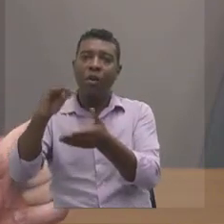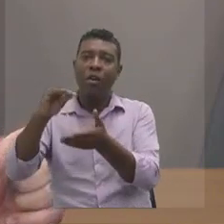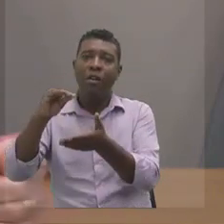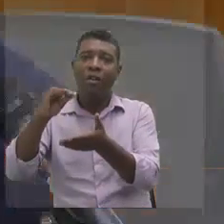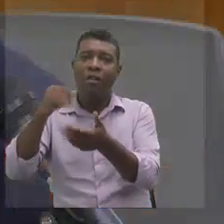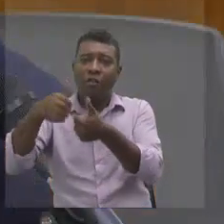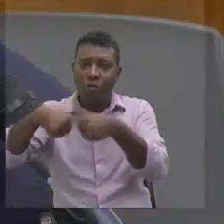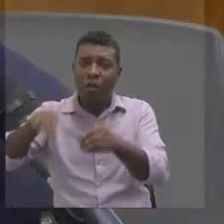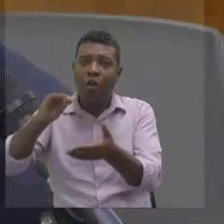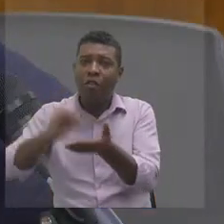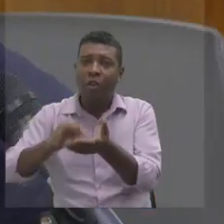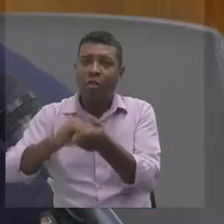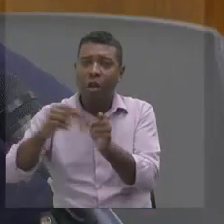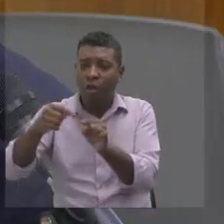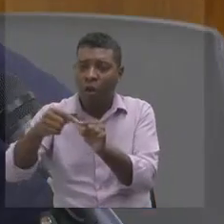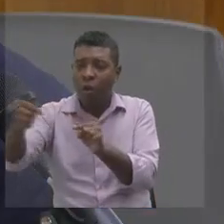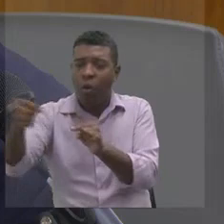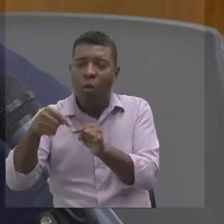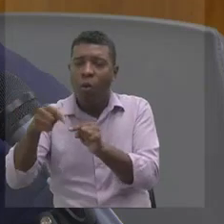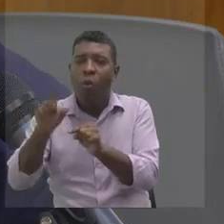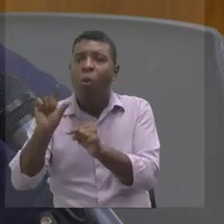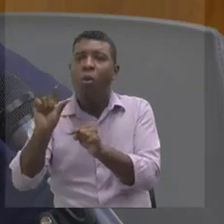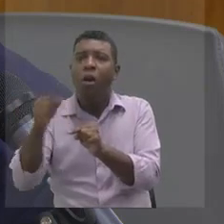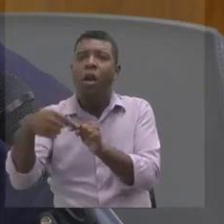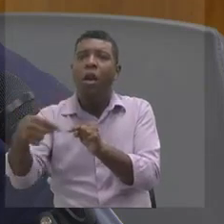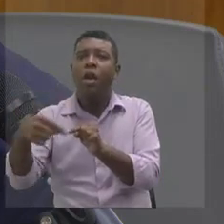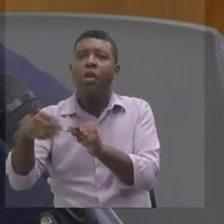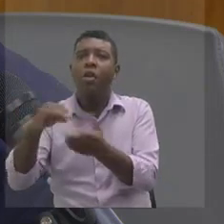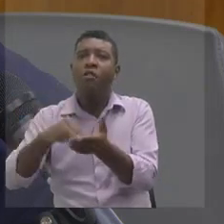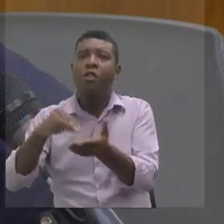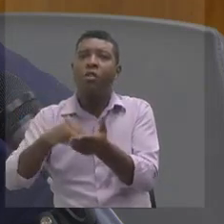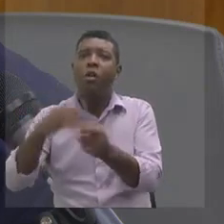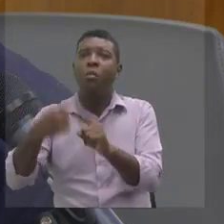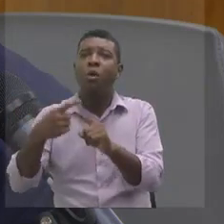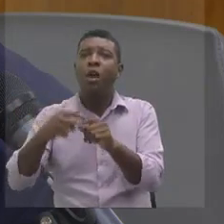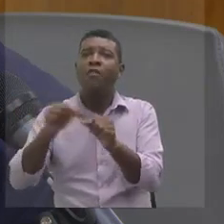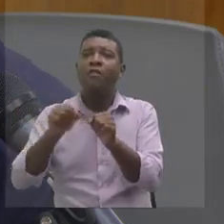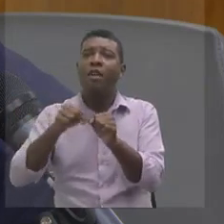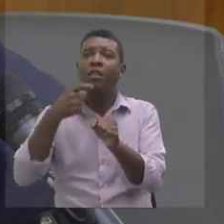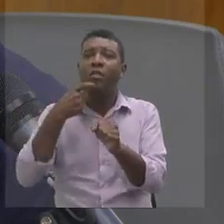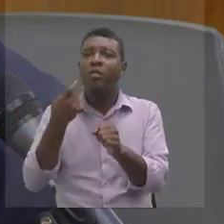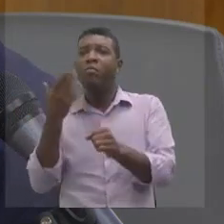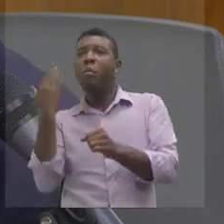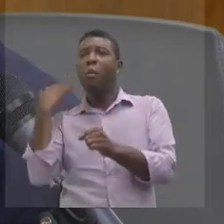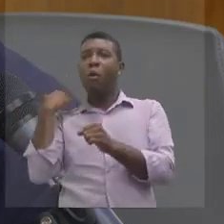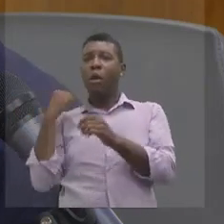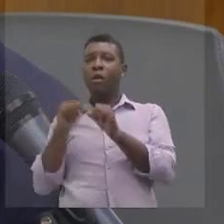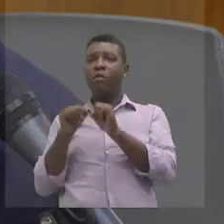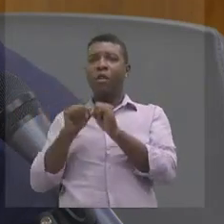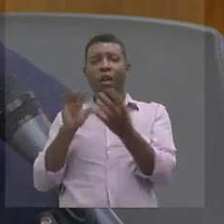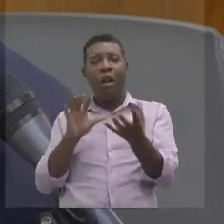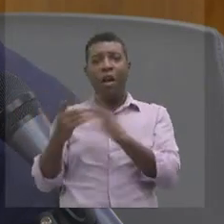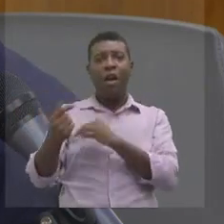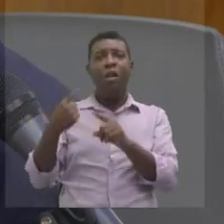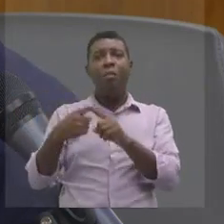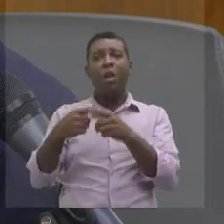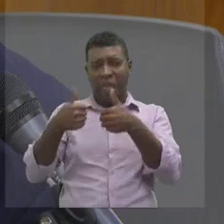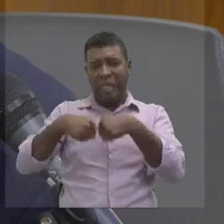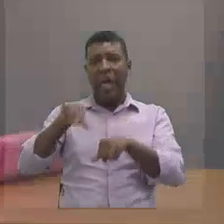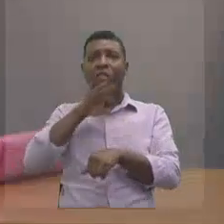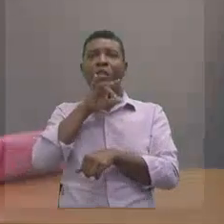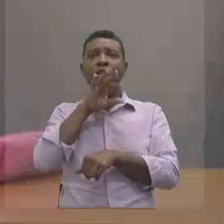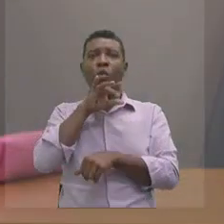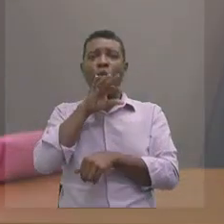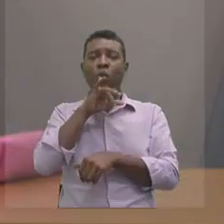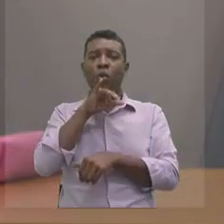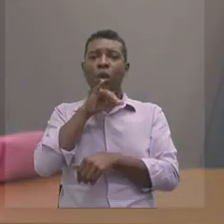né seria uma extensão porque fizemos agora há pouco essa recuperação né do trecho Uberlândia estava numa condição muito muito